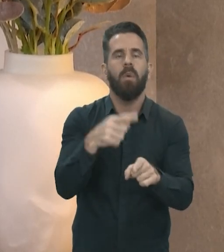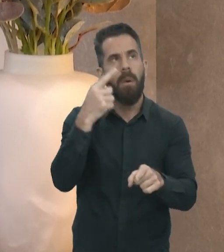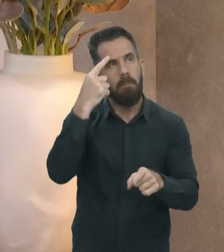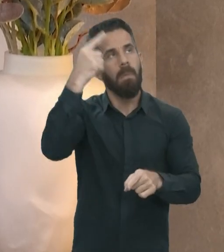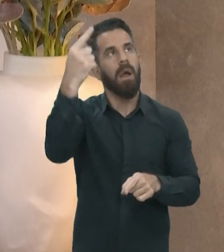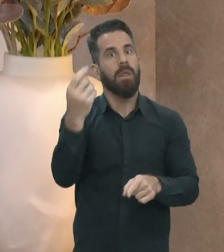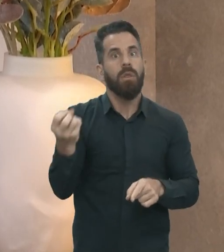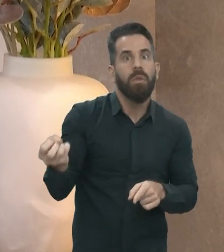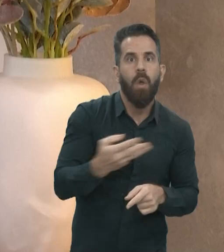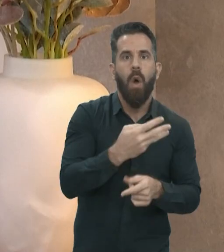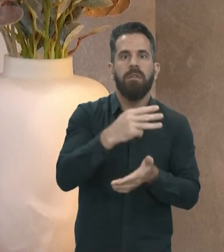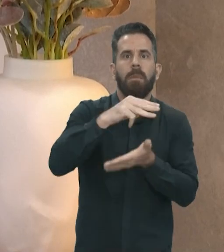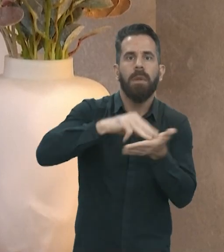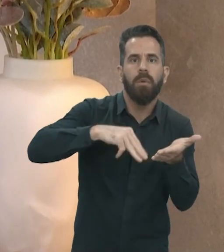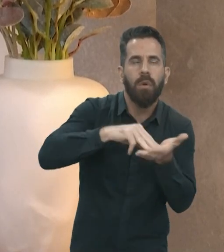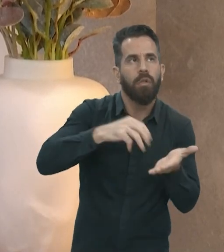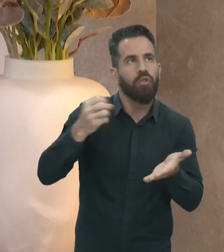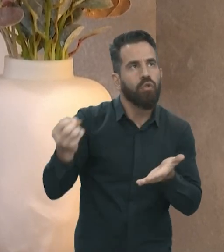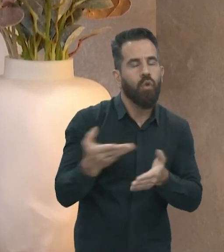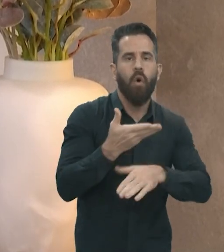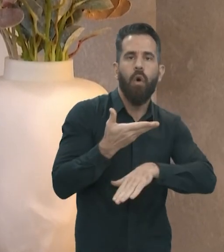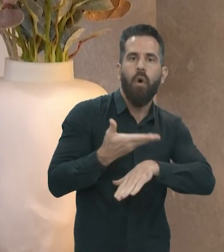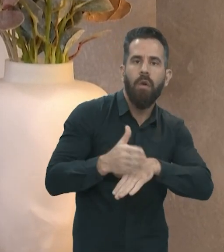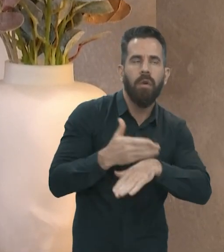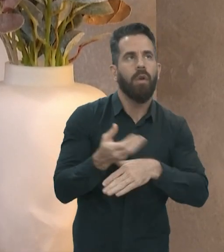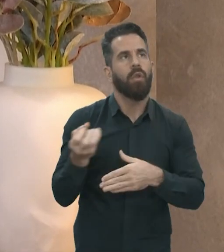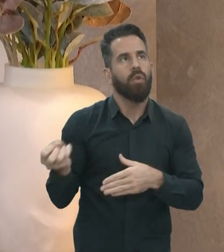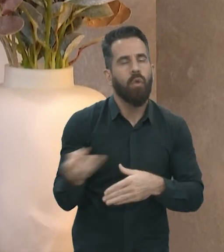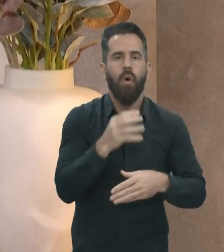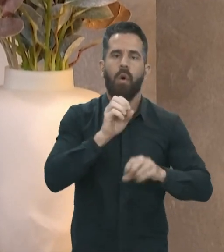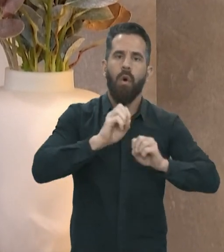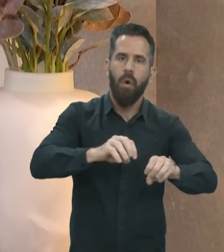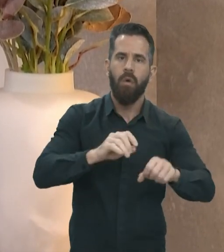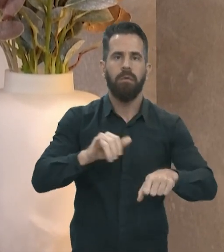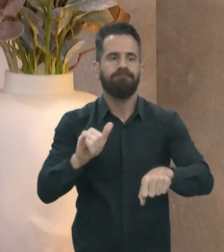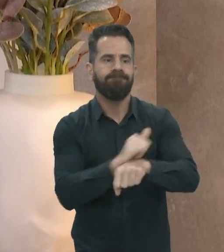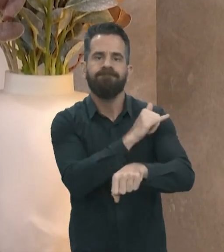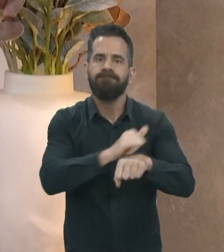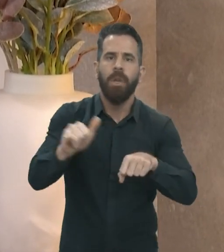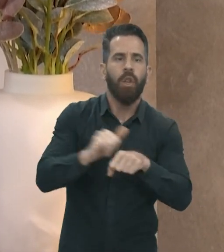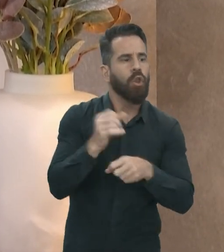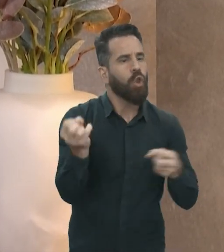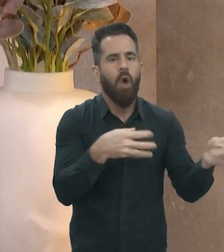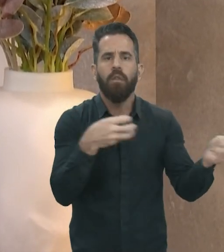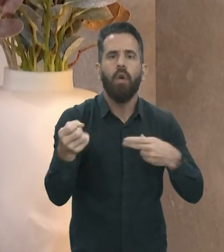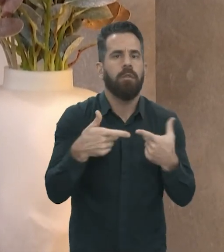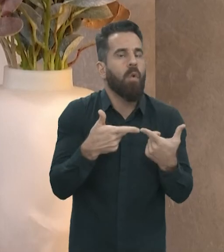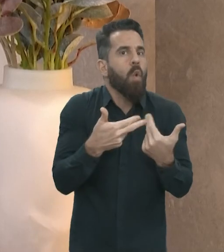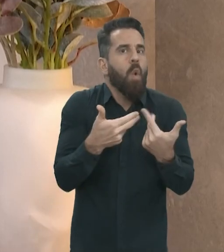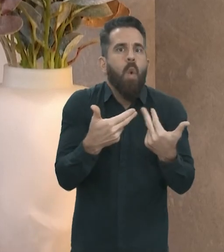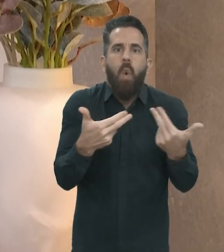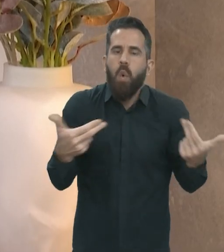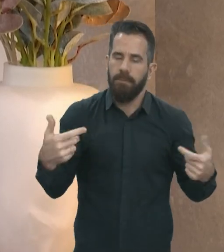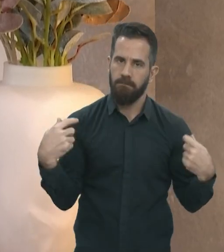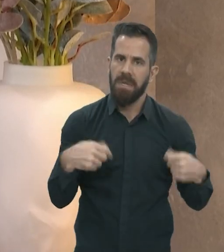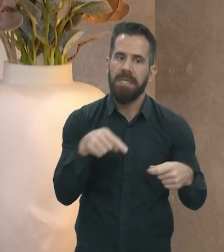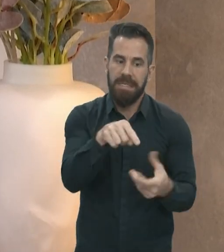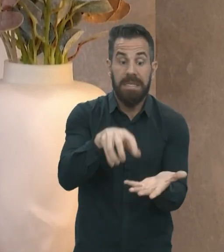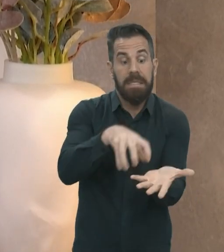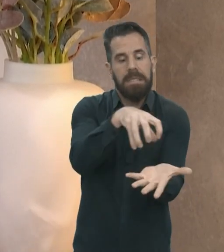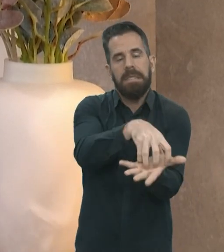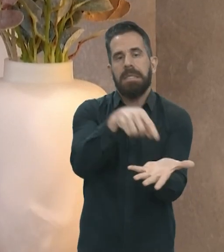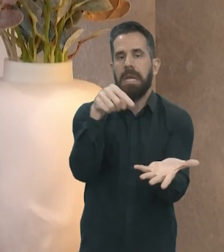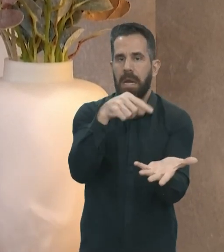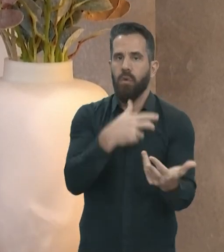Então, é preciso, né, promovermos o ensino, pesquisa e extensão, que estejam adequados a essa